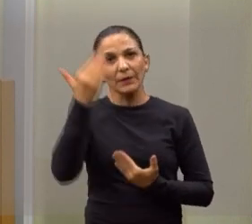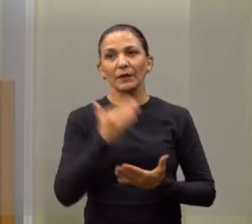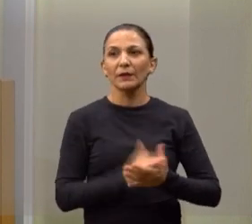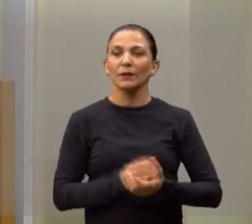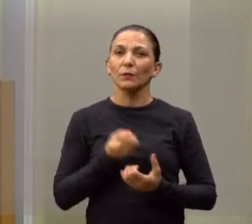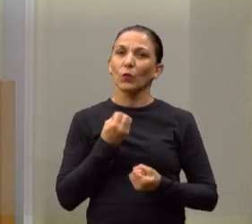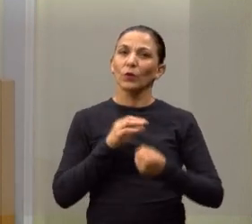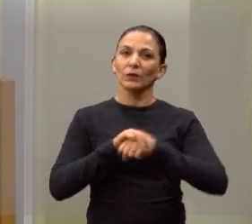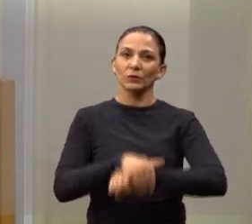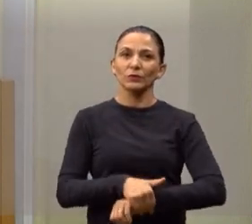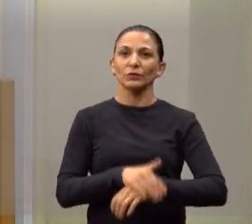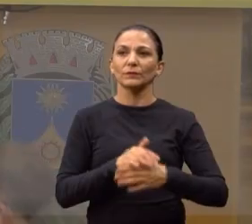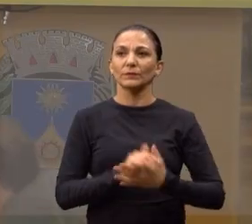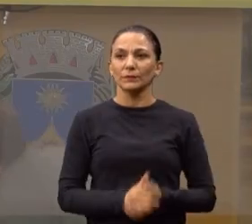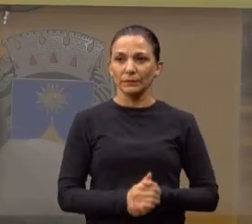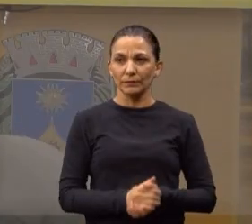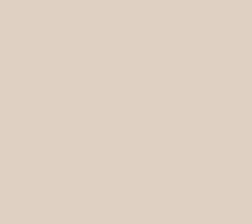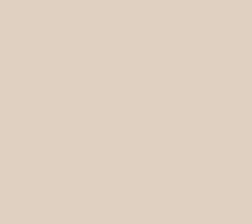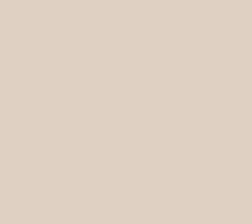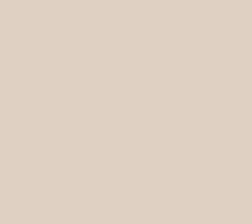e uma boa noite